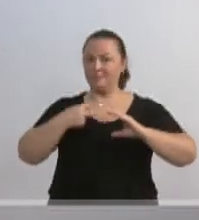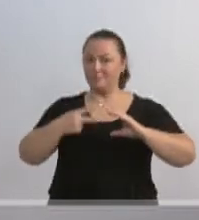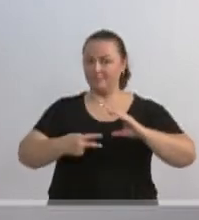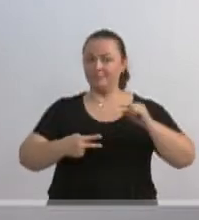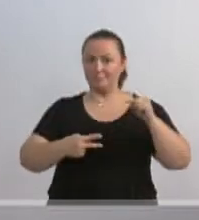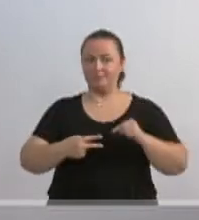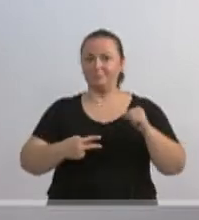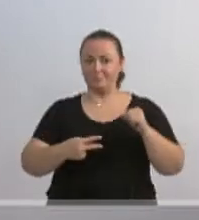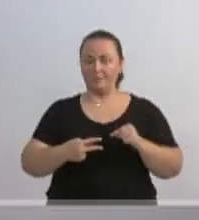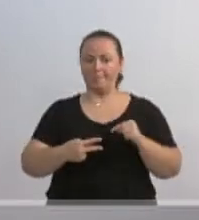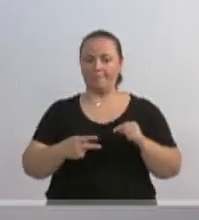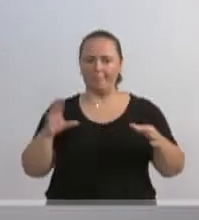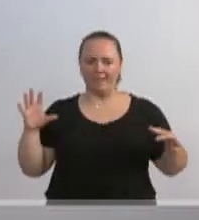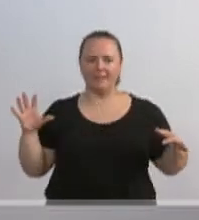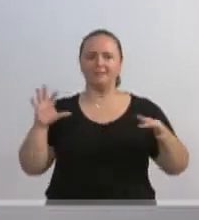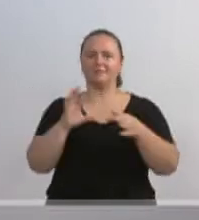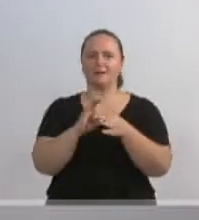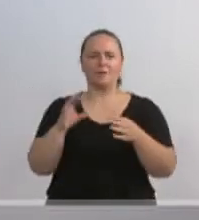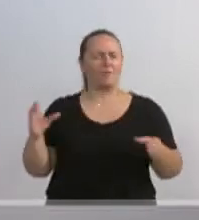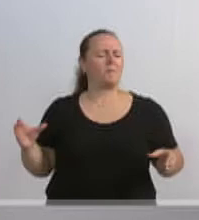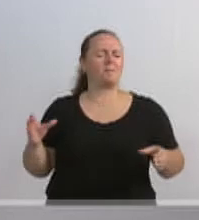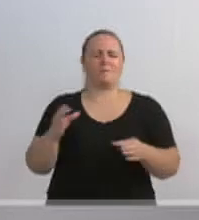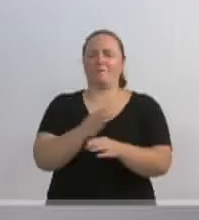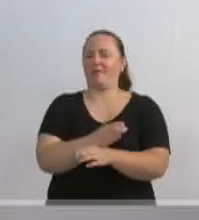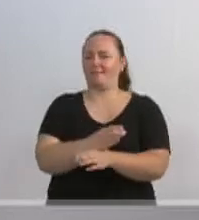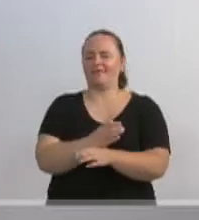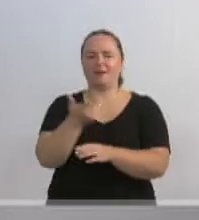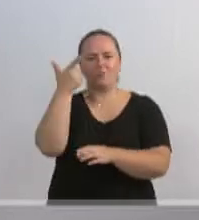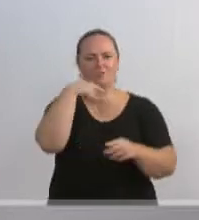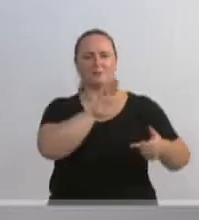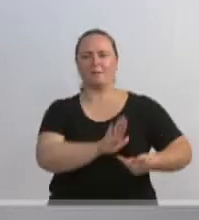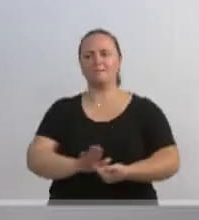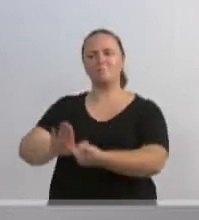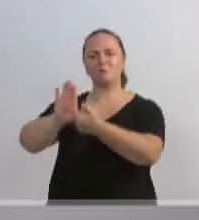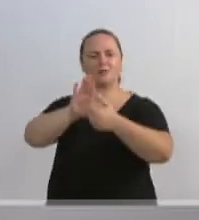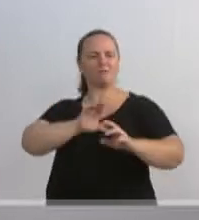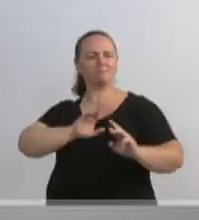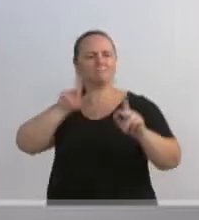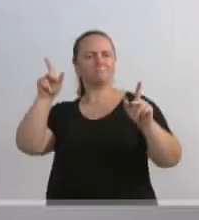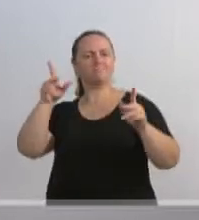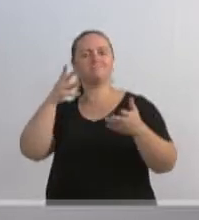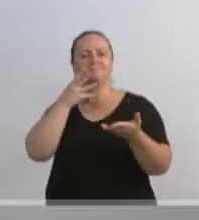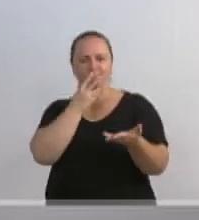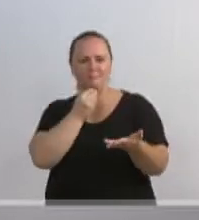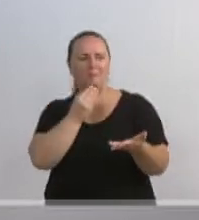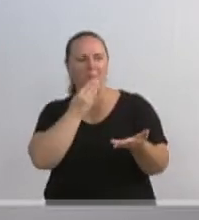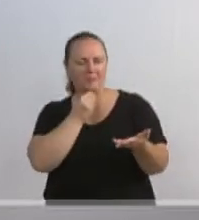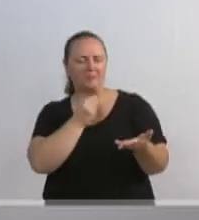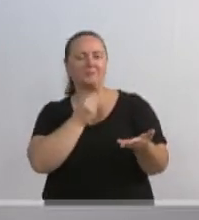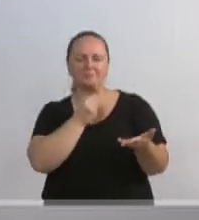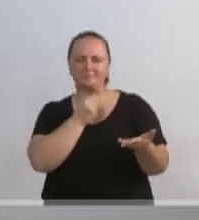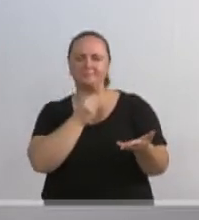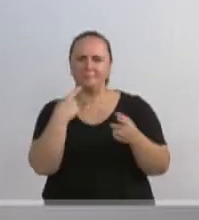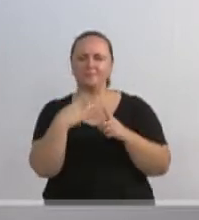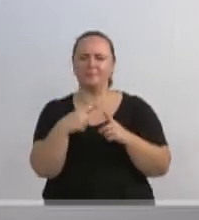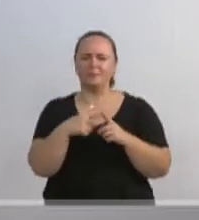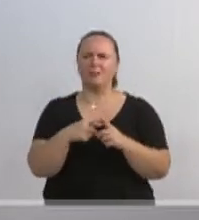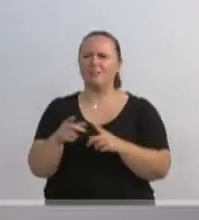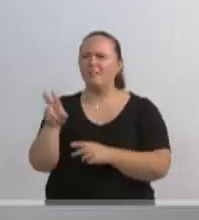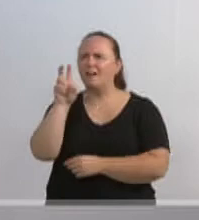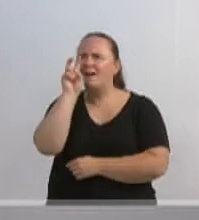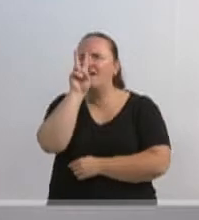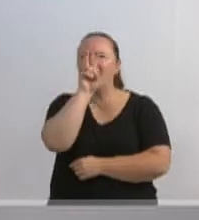na sua integralidade possa fazer a diferença vereador nuno cunha nesse cenário tão tumultuado